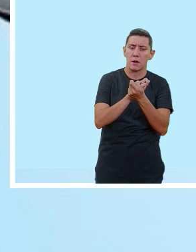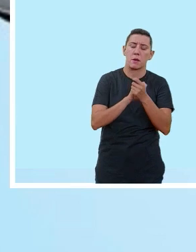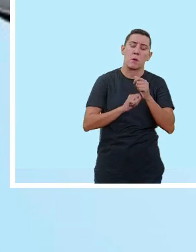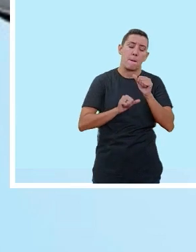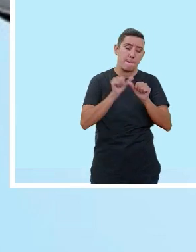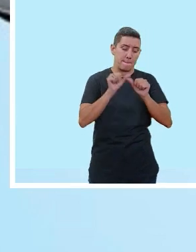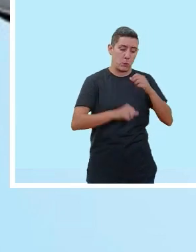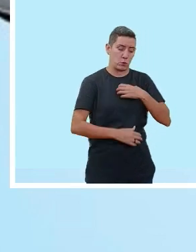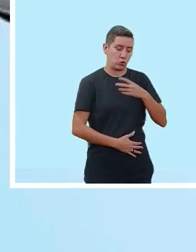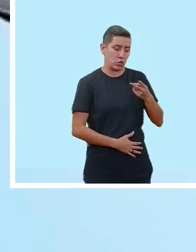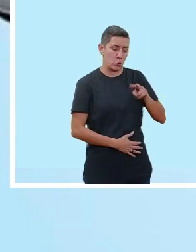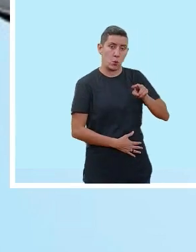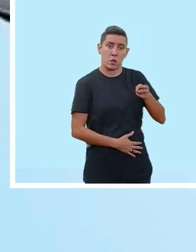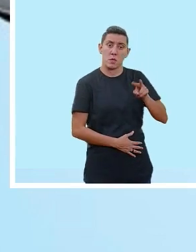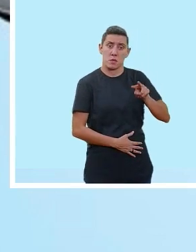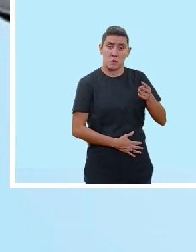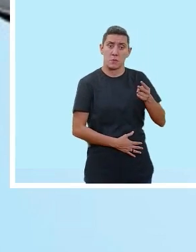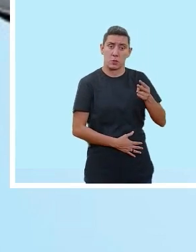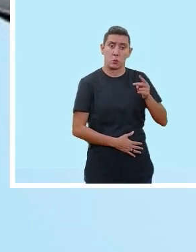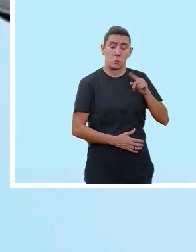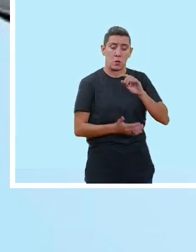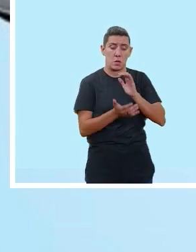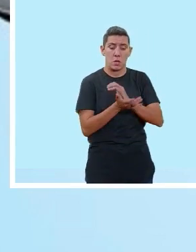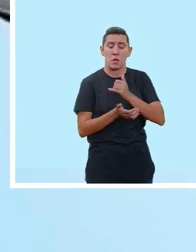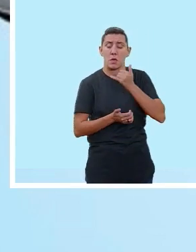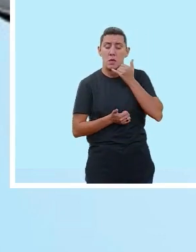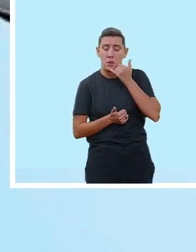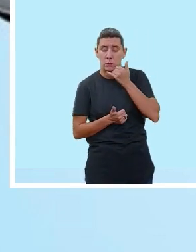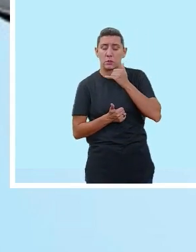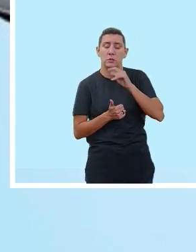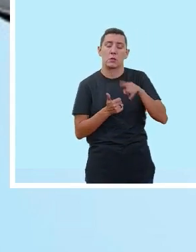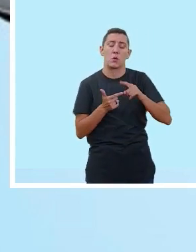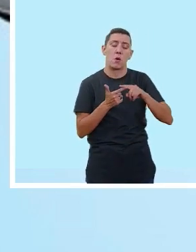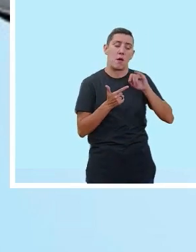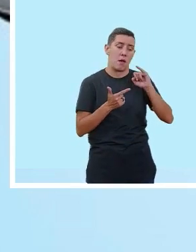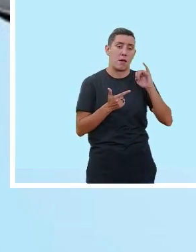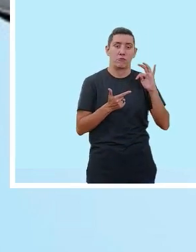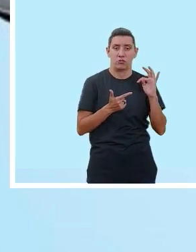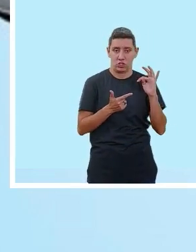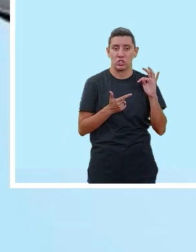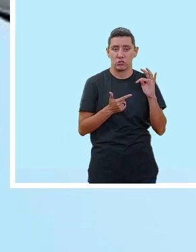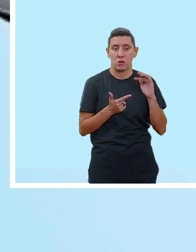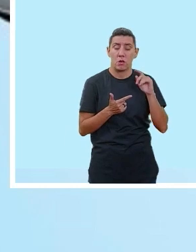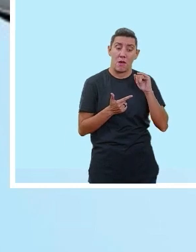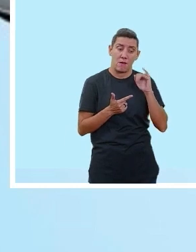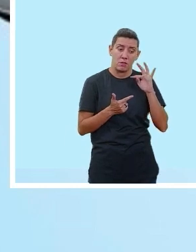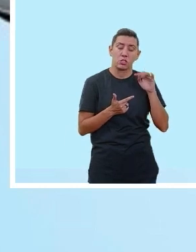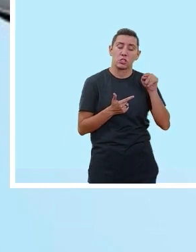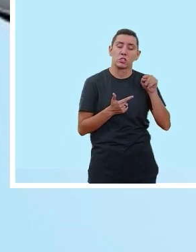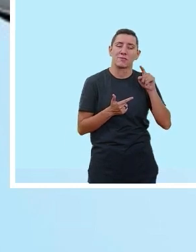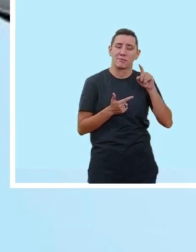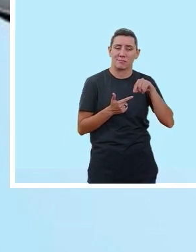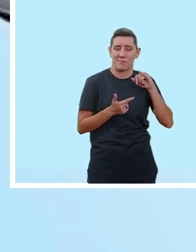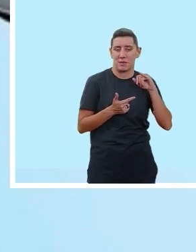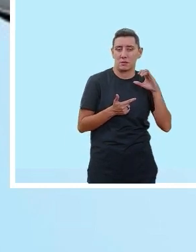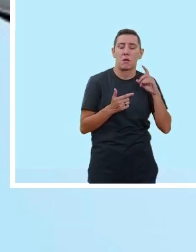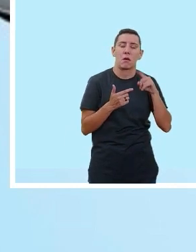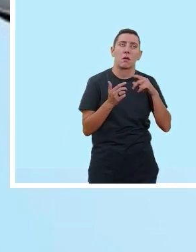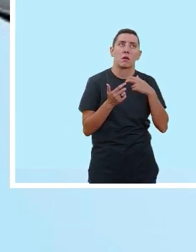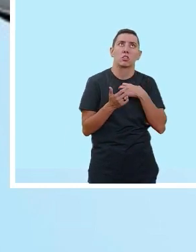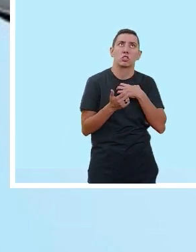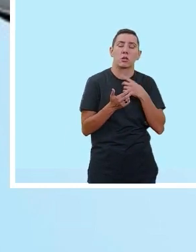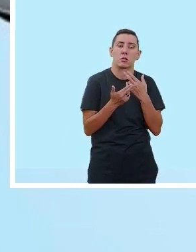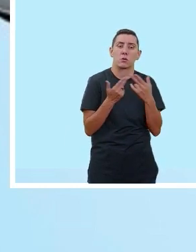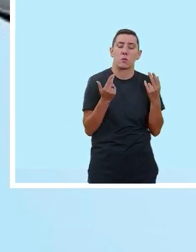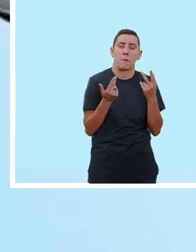entre telecomunicação e IT. Então as soluções elas estão ficando muito próximas, né? E a Huawei tem